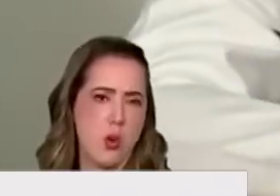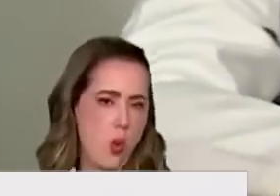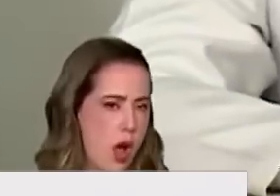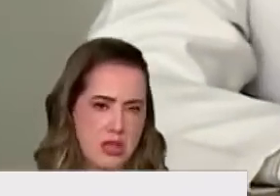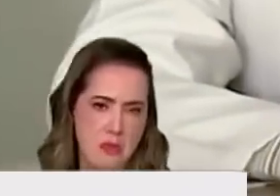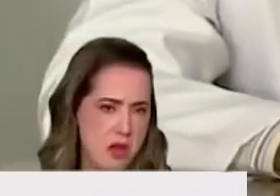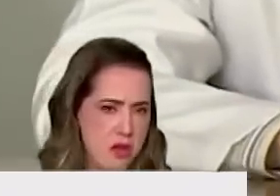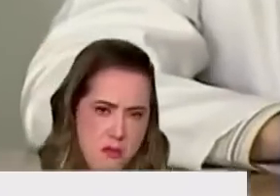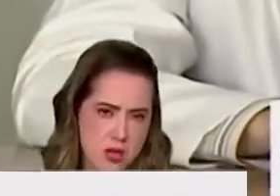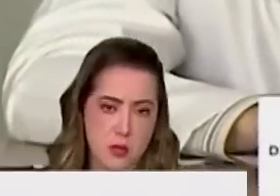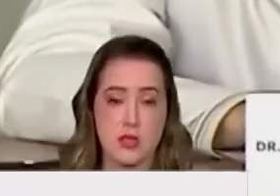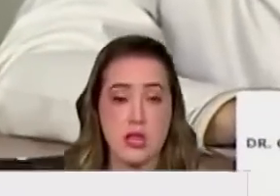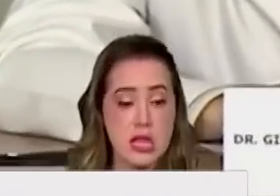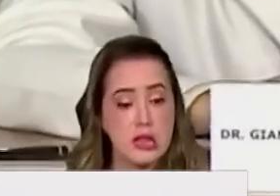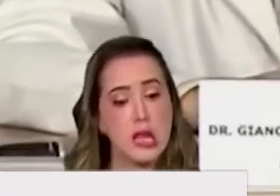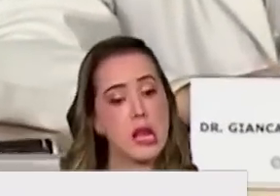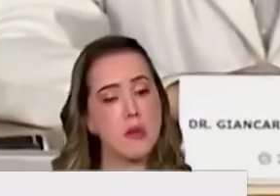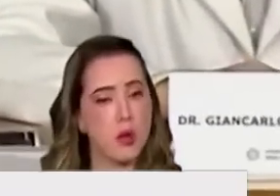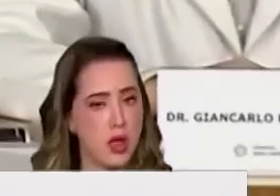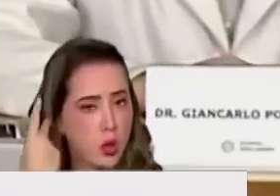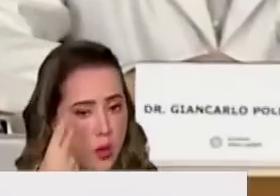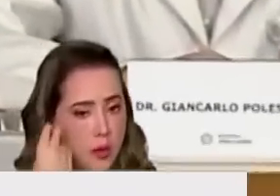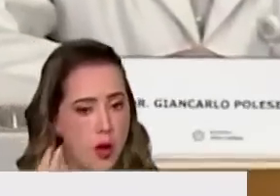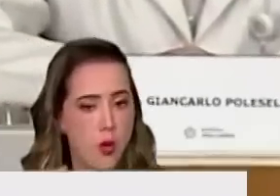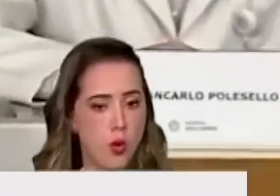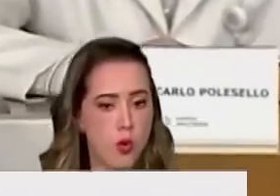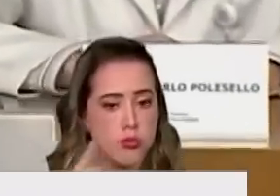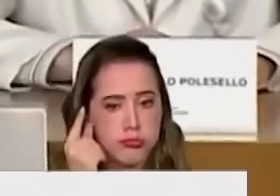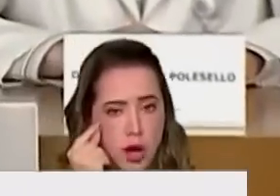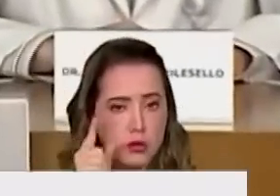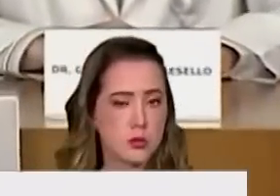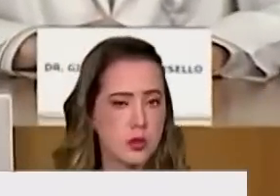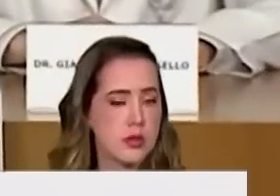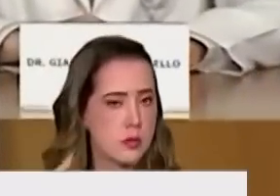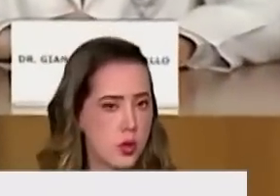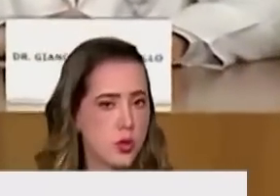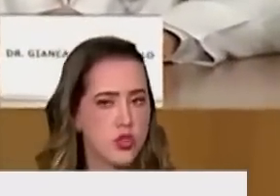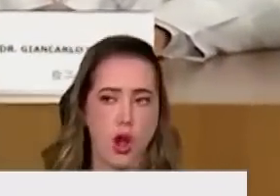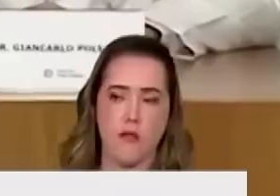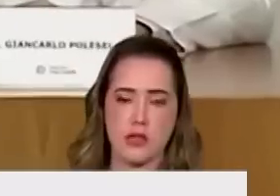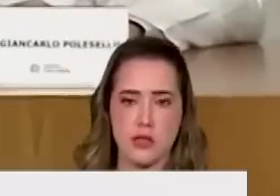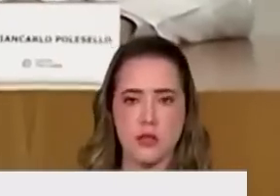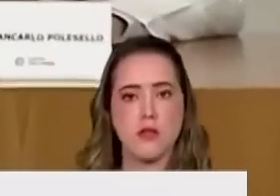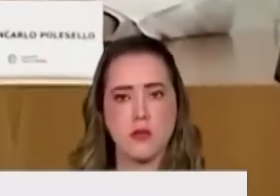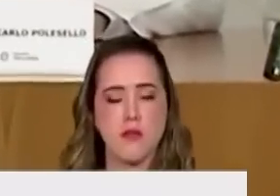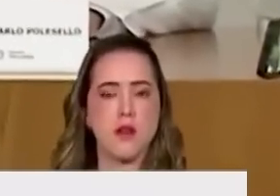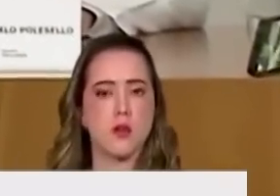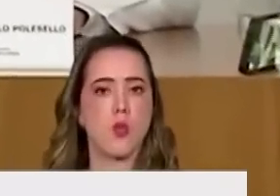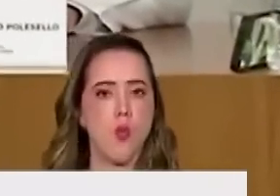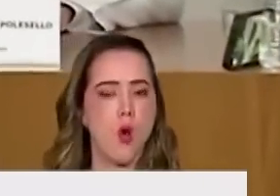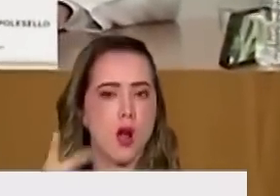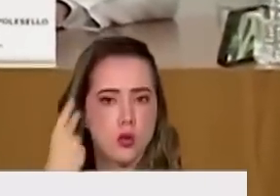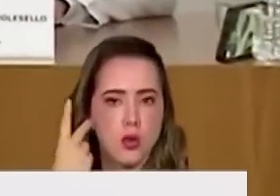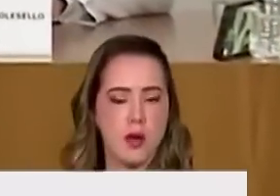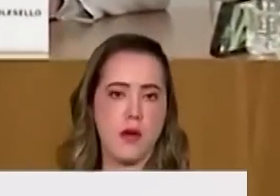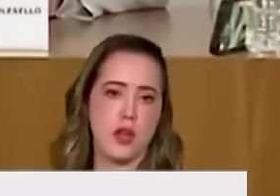esse tempo, se essa duração é normal, como foi a anestesia. O senhor disse que ele já está conversando e deve ir para um quarto normal. Nós